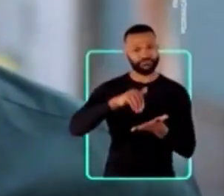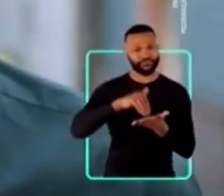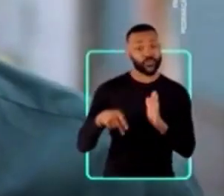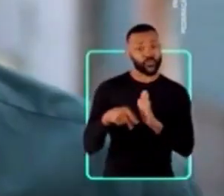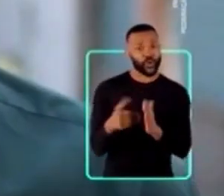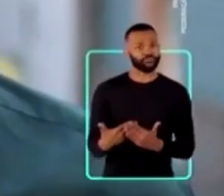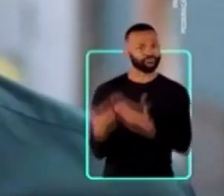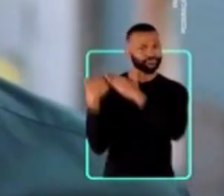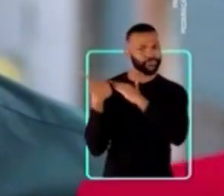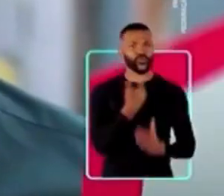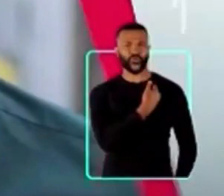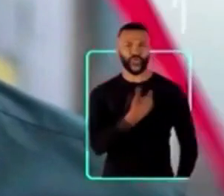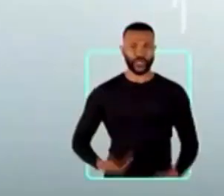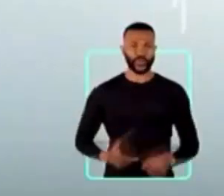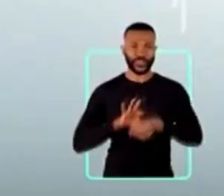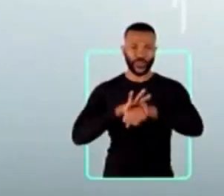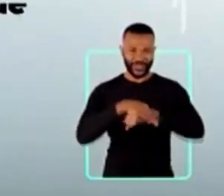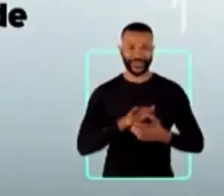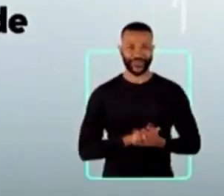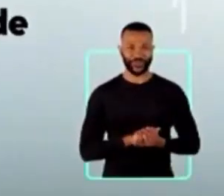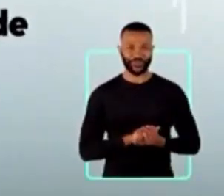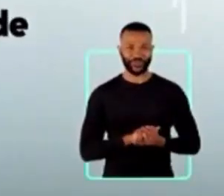governador a responsabilidade da segurança.